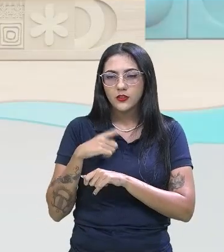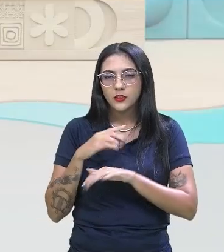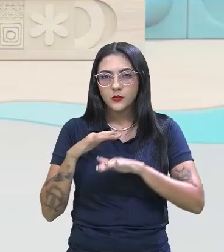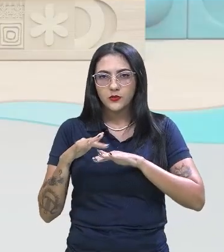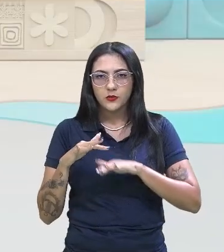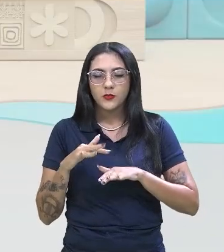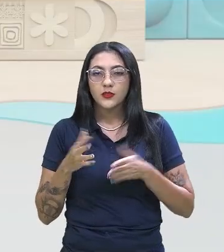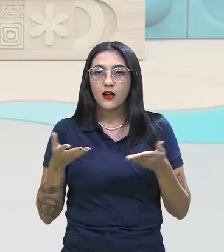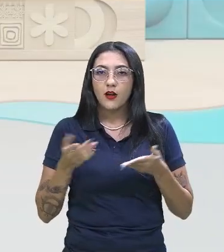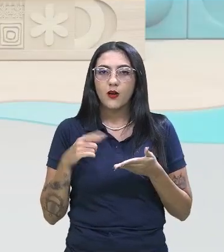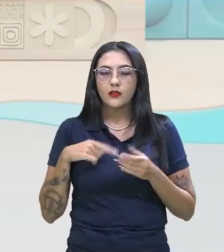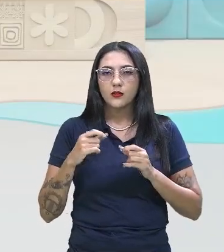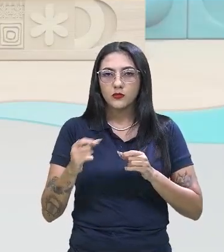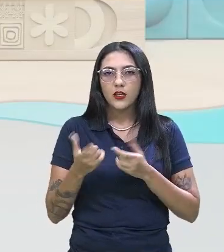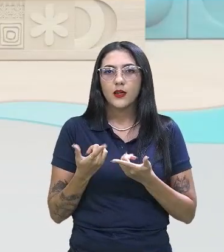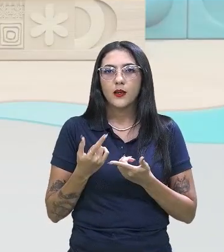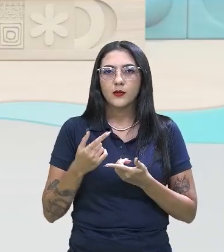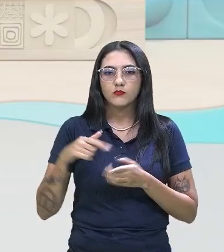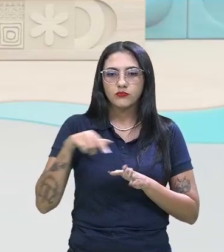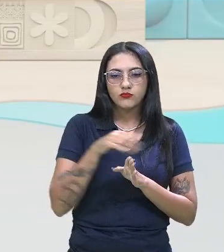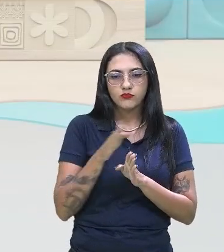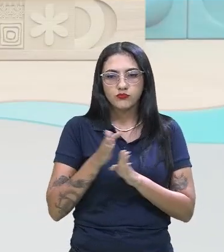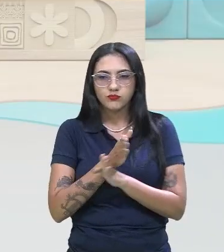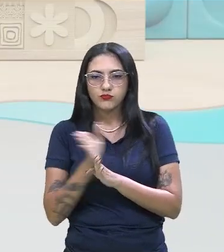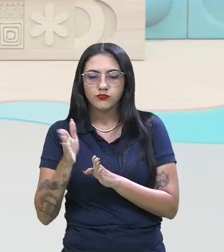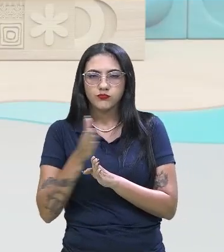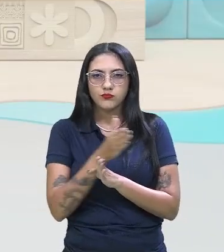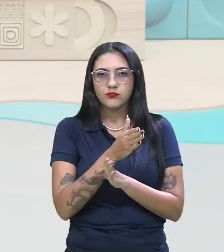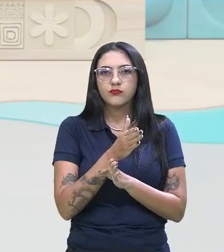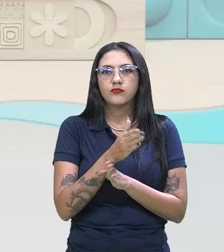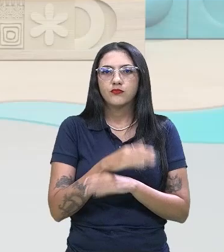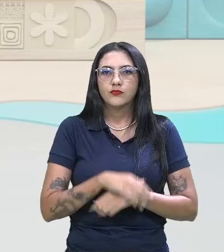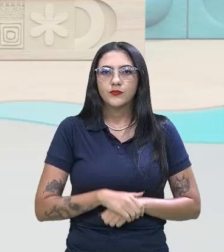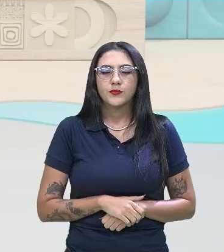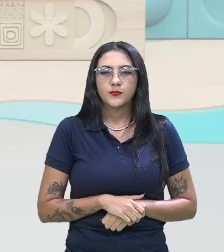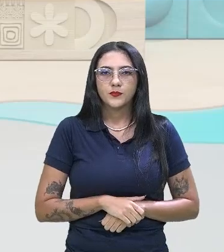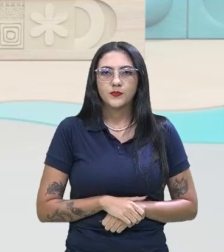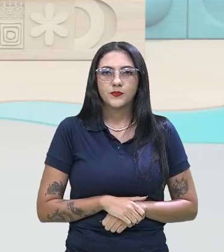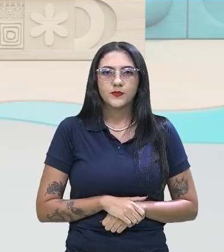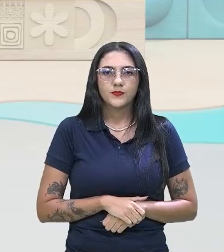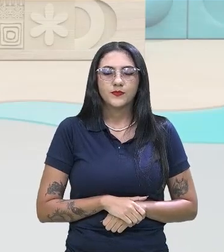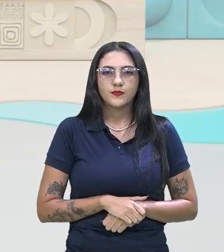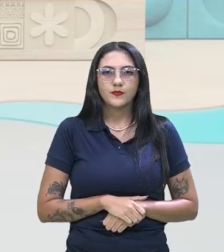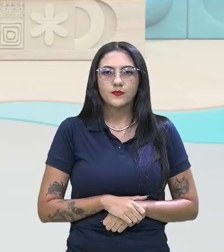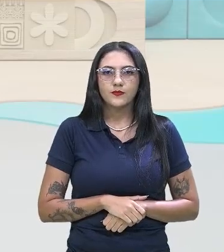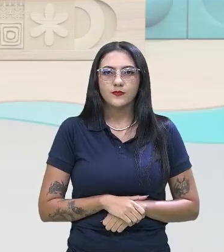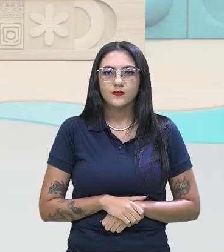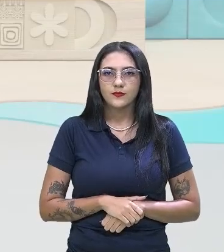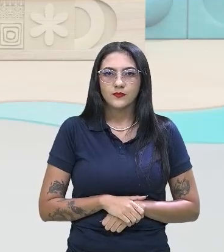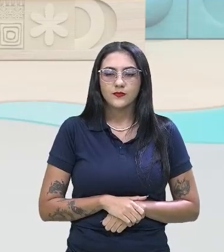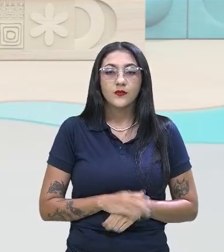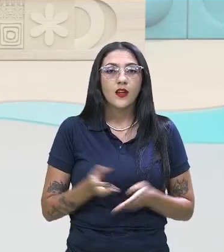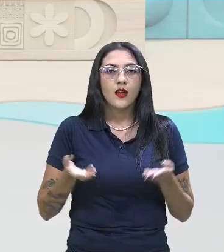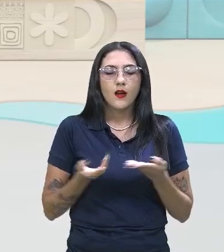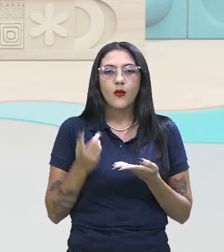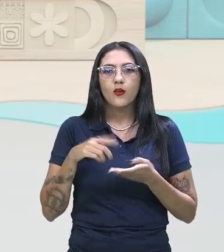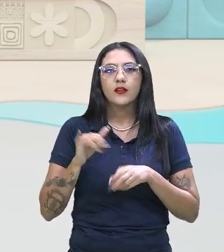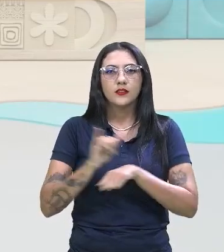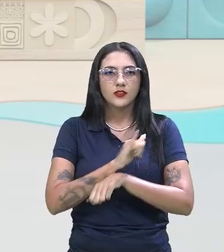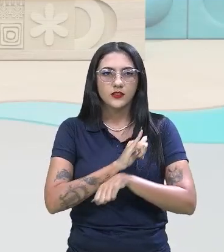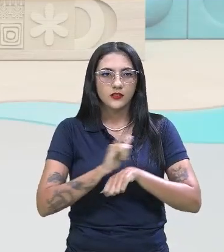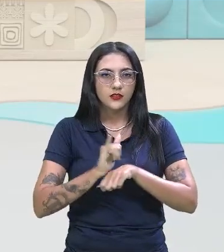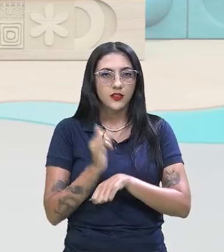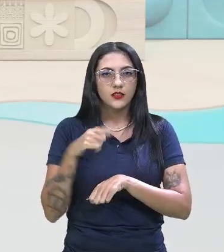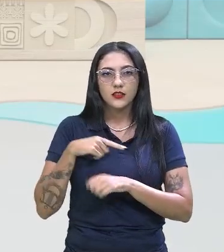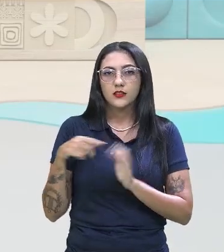o drible. Vamos para o drible e ver o que é. Olha só aqui, ó. O drible é realizado com a movimentação